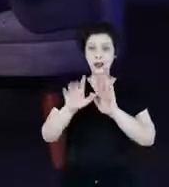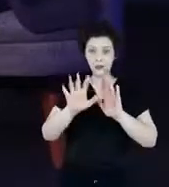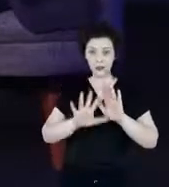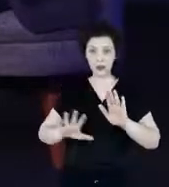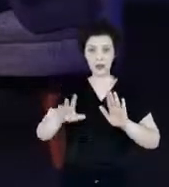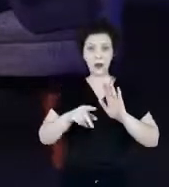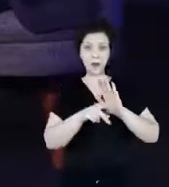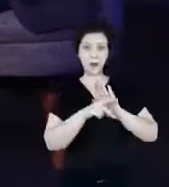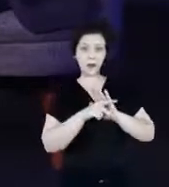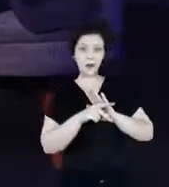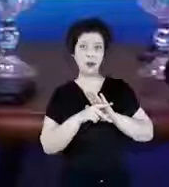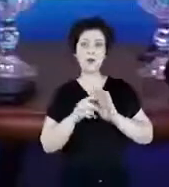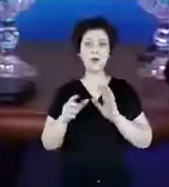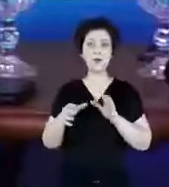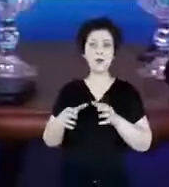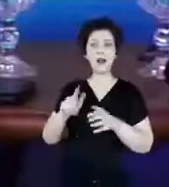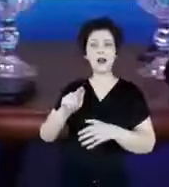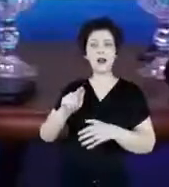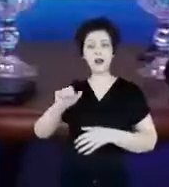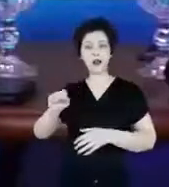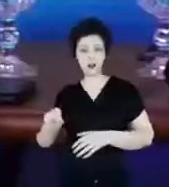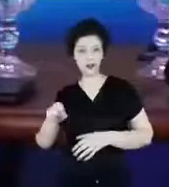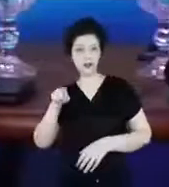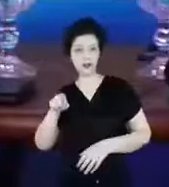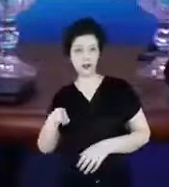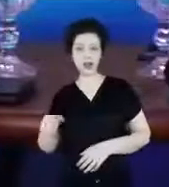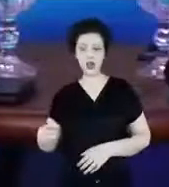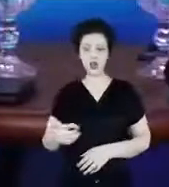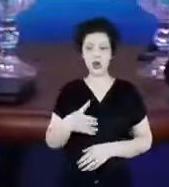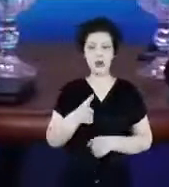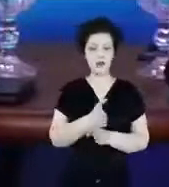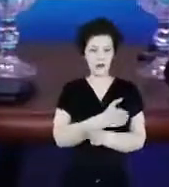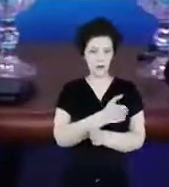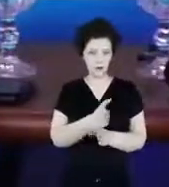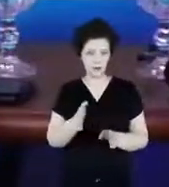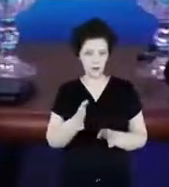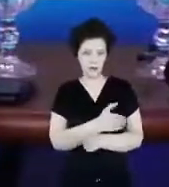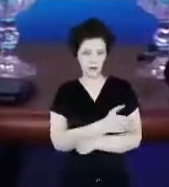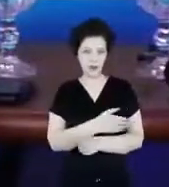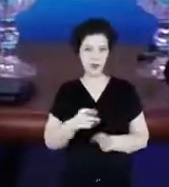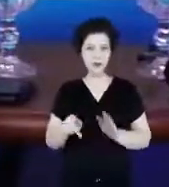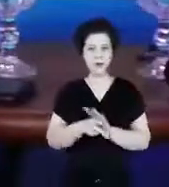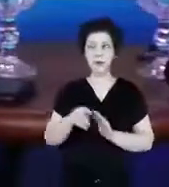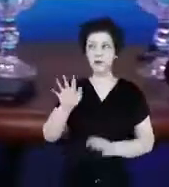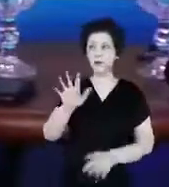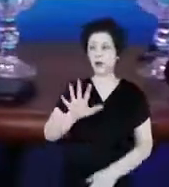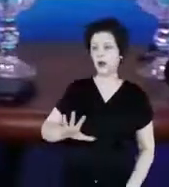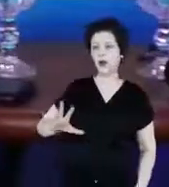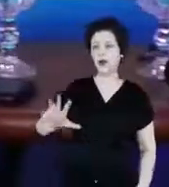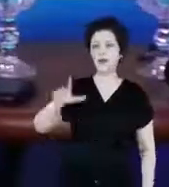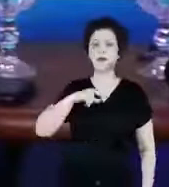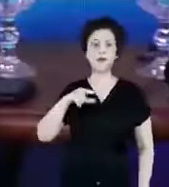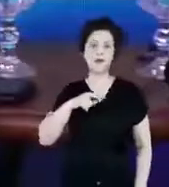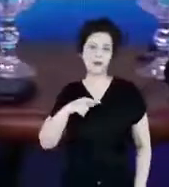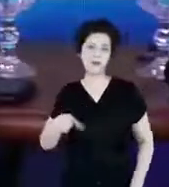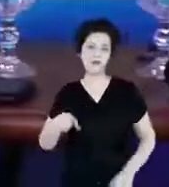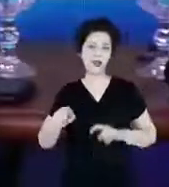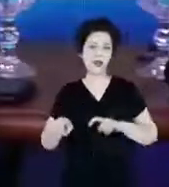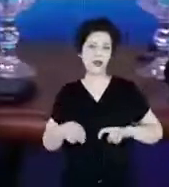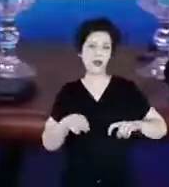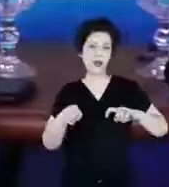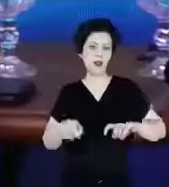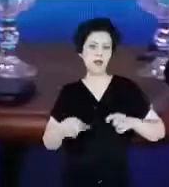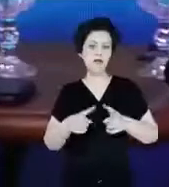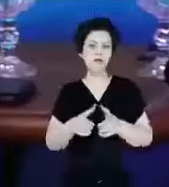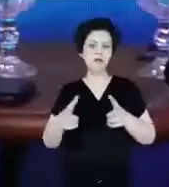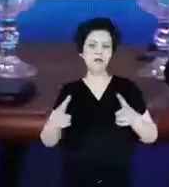do biogás, né, que é uma nova fronteira para um país de dimensões continentais como o nosso, com o agro num crescente muito grande,